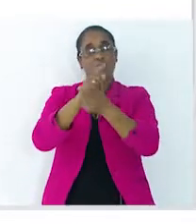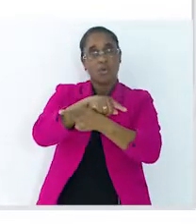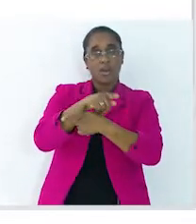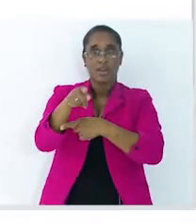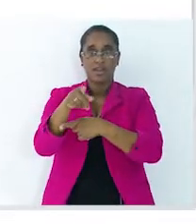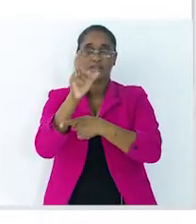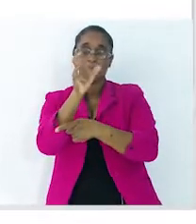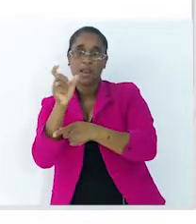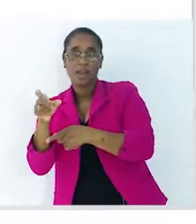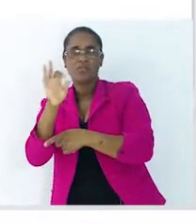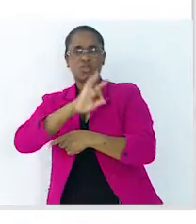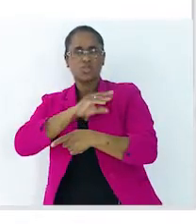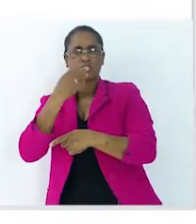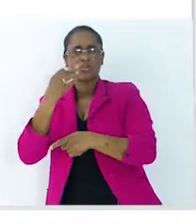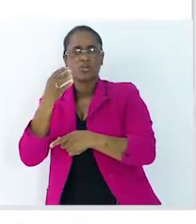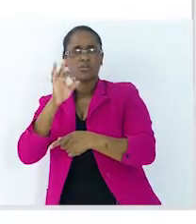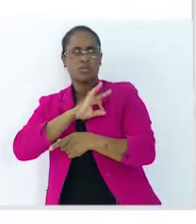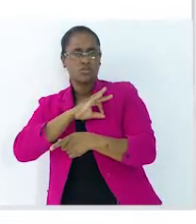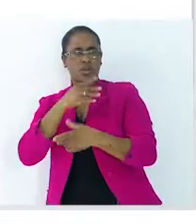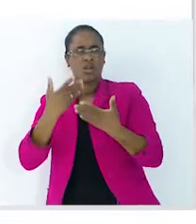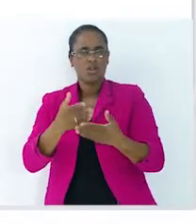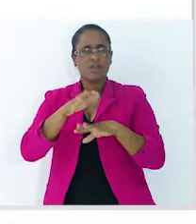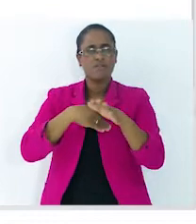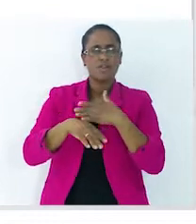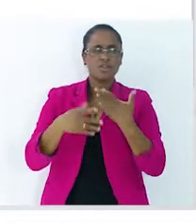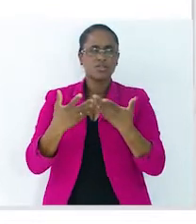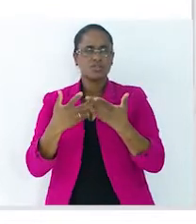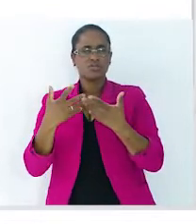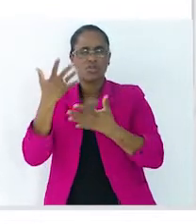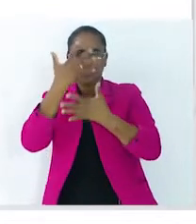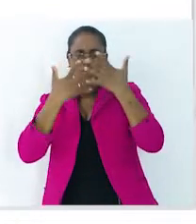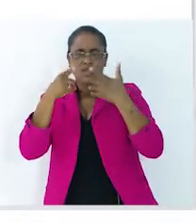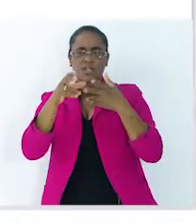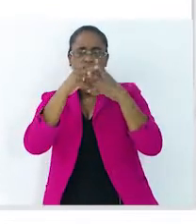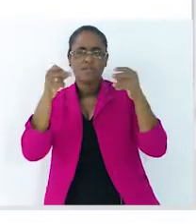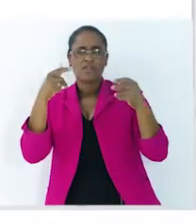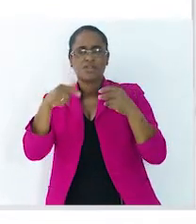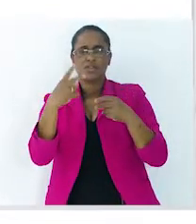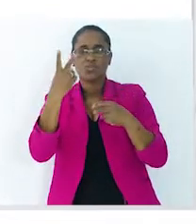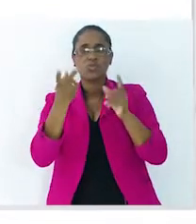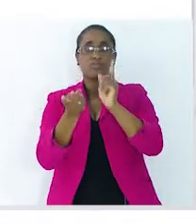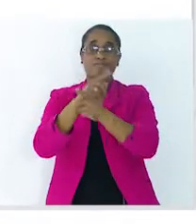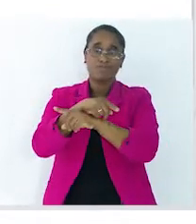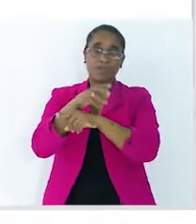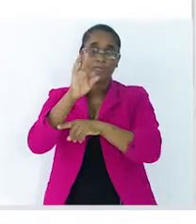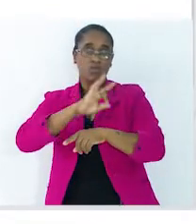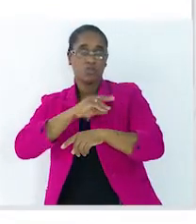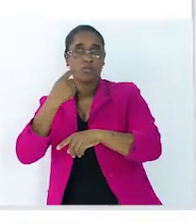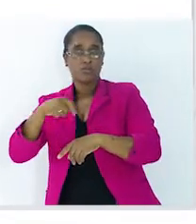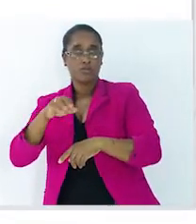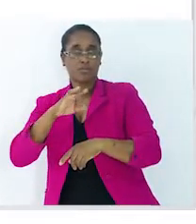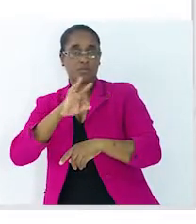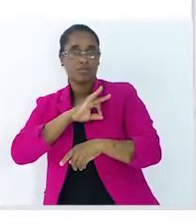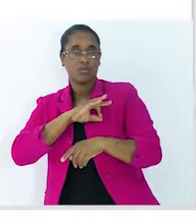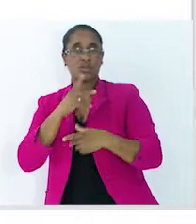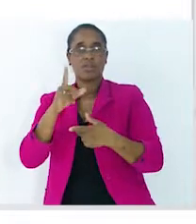O senhor professor agora é que fez confusões. Então, nesta frase tu tens duas substituições, o senhor professor e